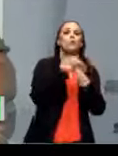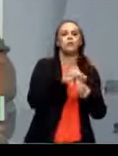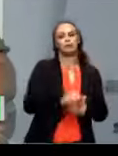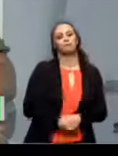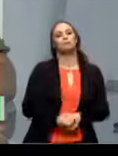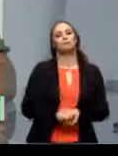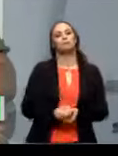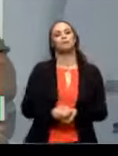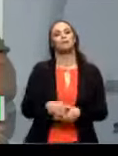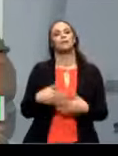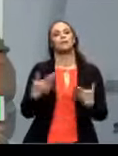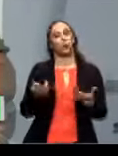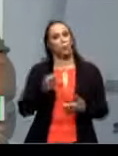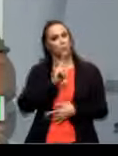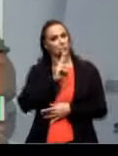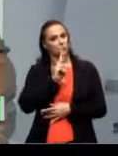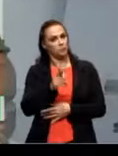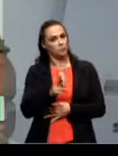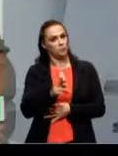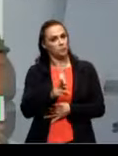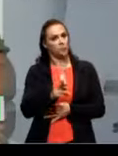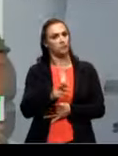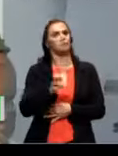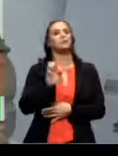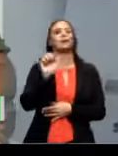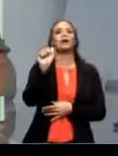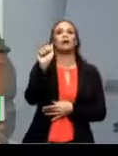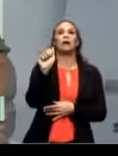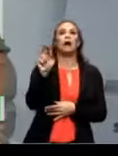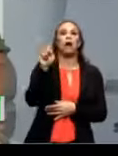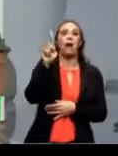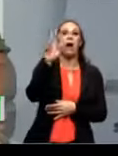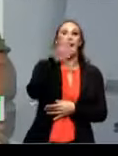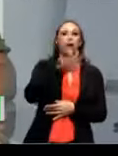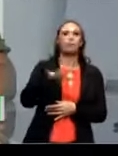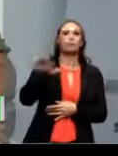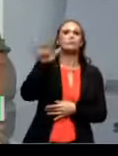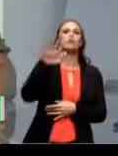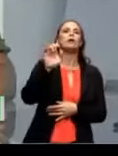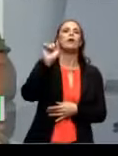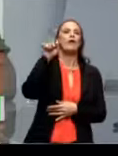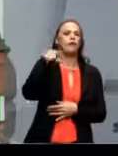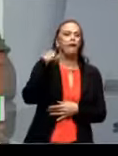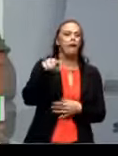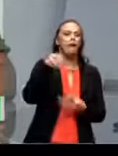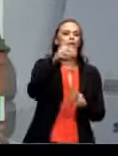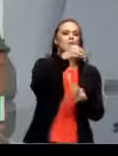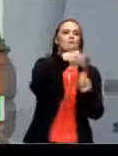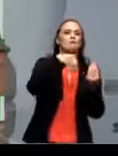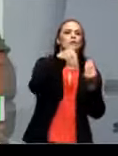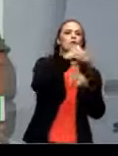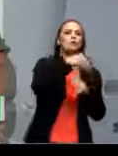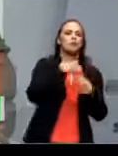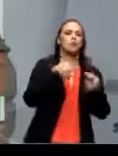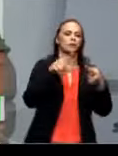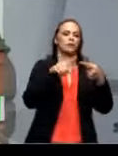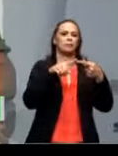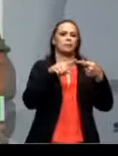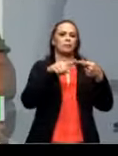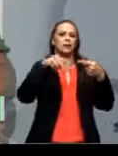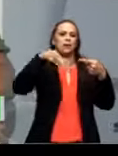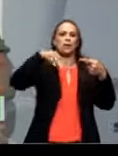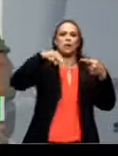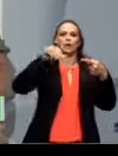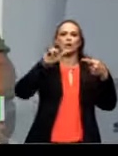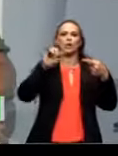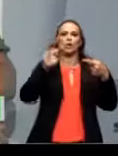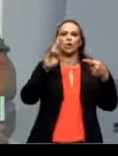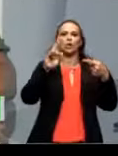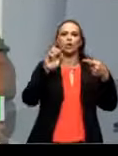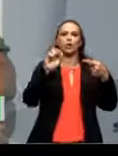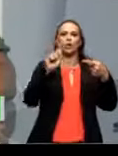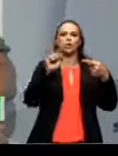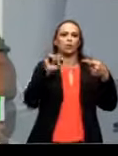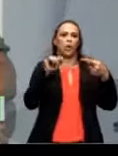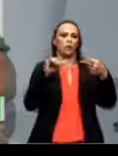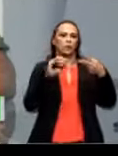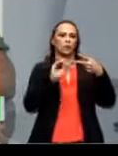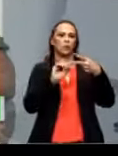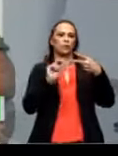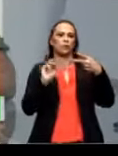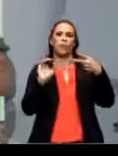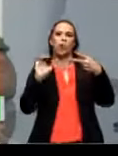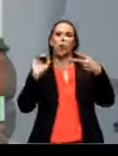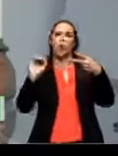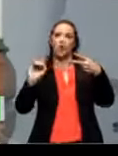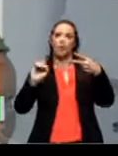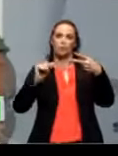maior parte do nosso ar ela é formada de nitrogênio, depois de oxigênio e 1% é